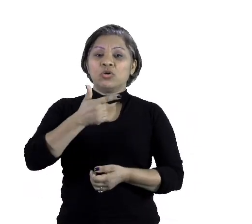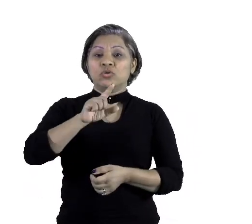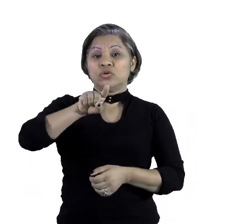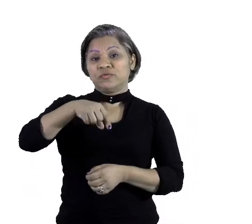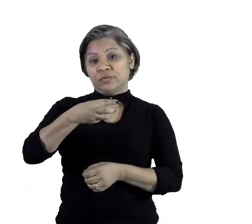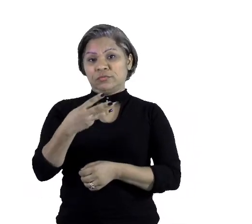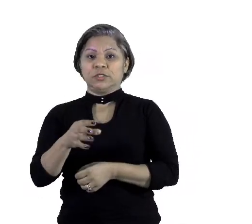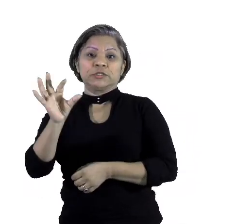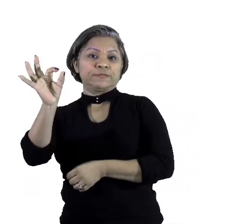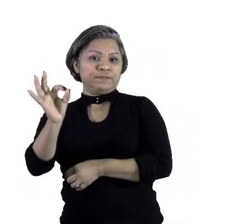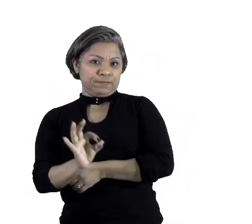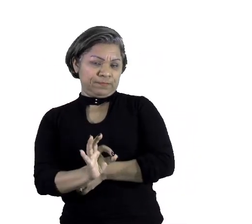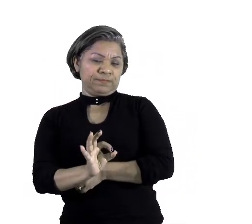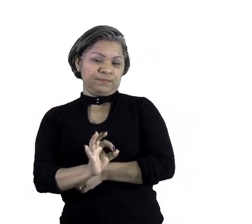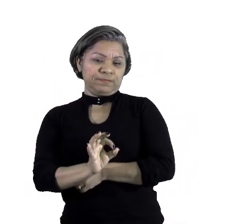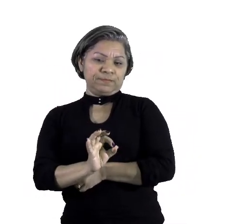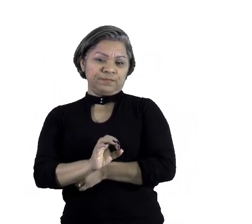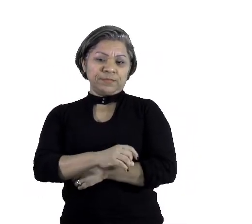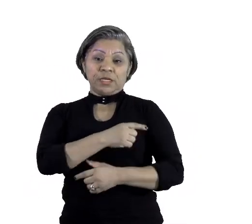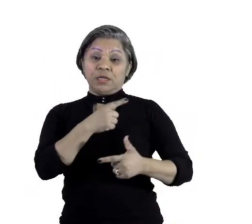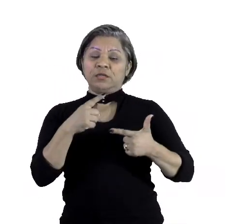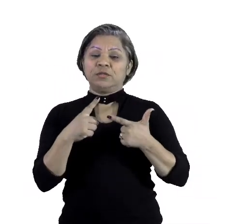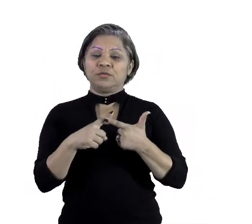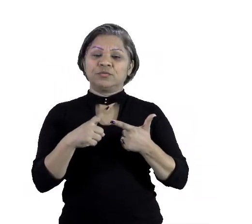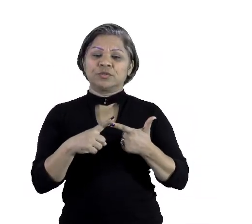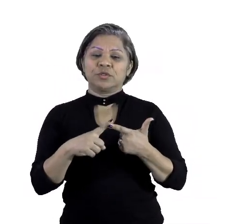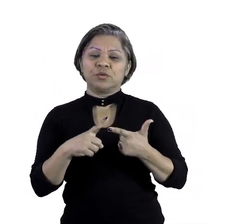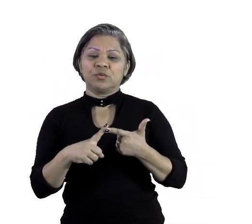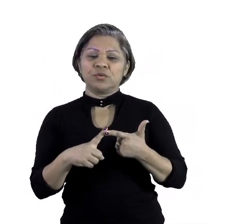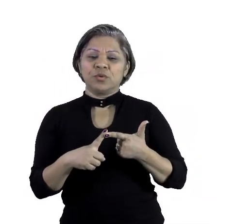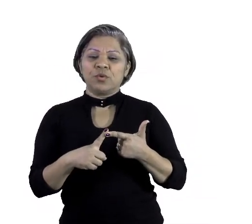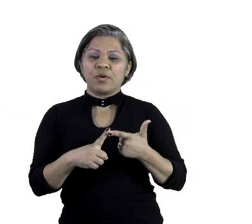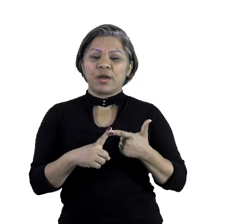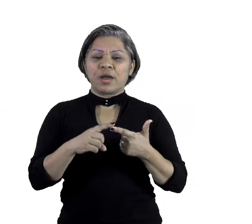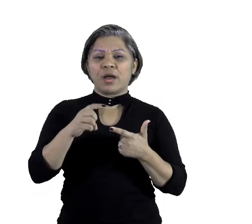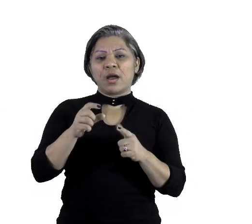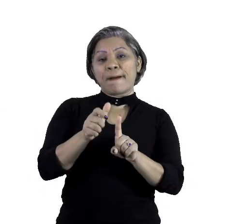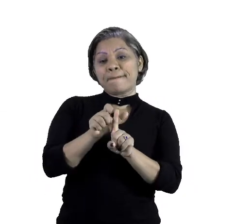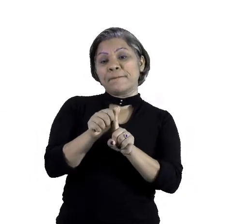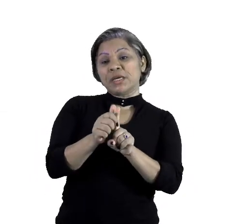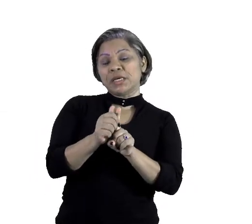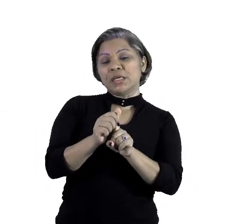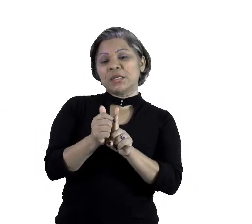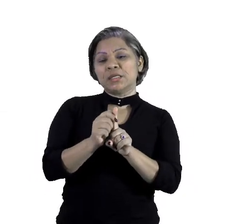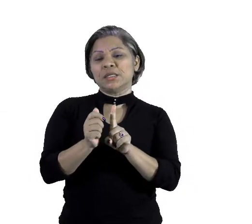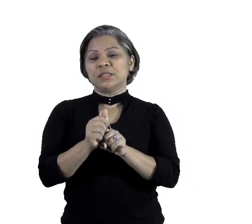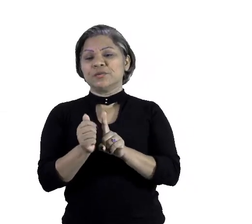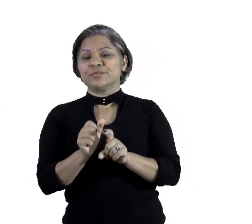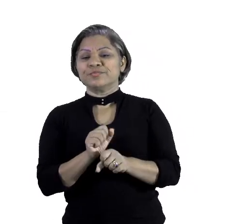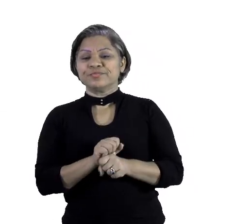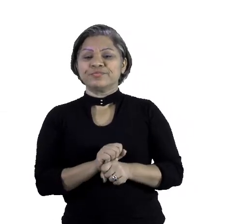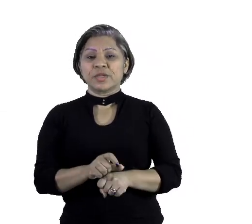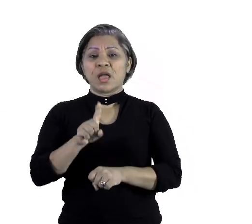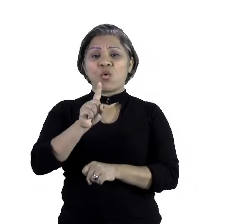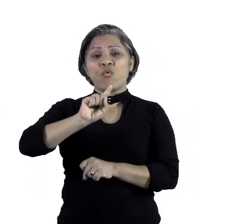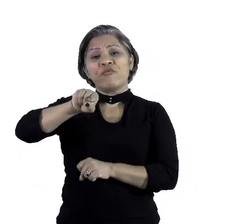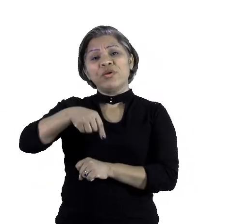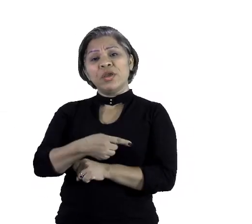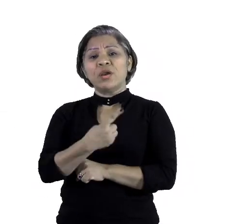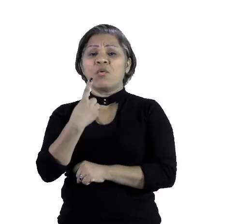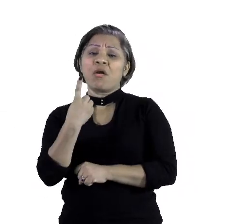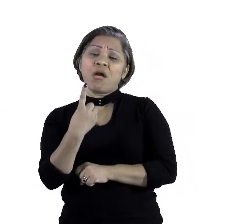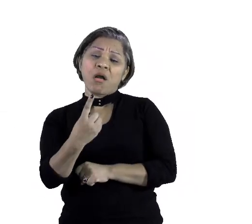né? Segundo lugar é o milho. 16% do que é produzido no estado do Tocantins é o milho.